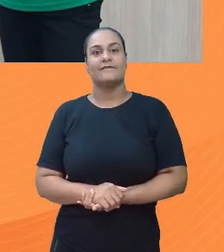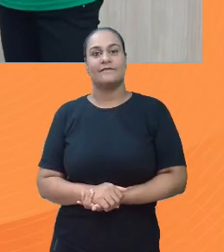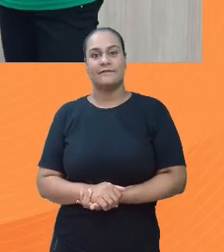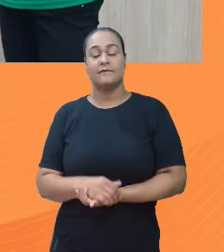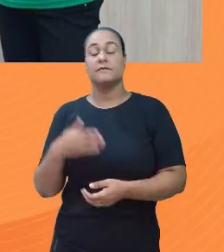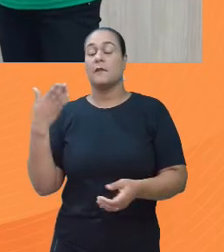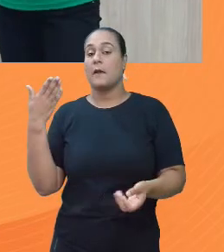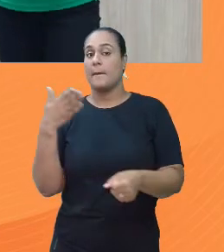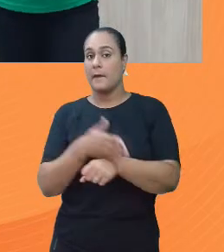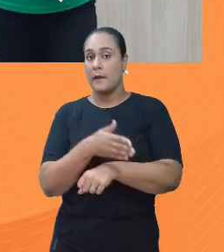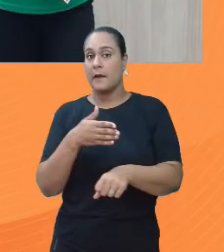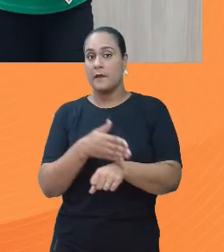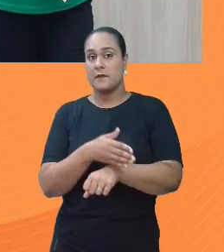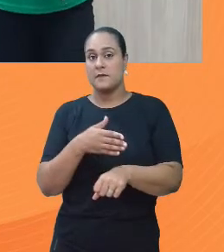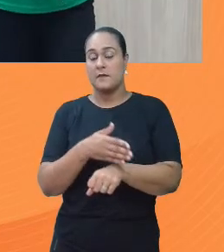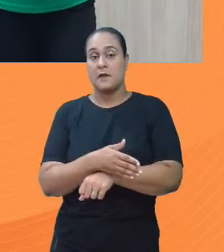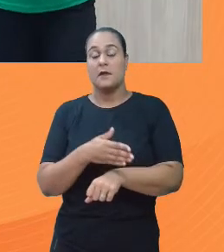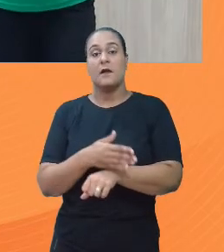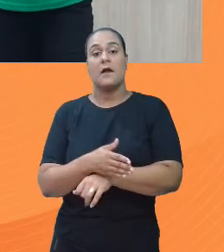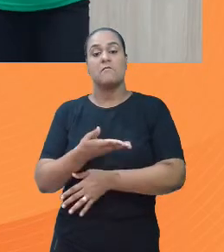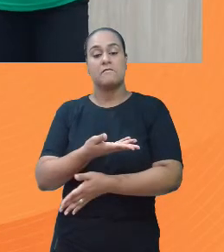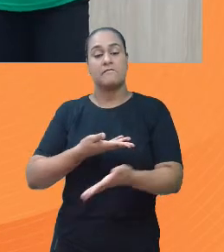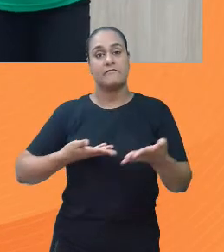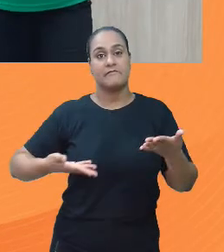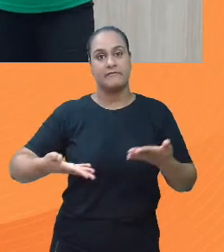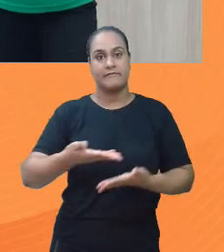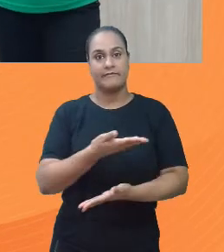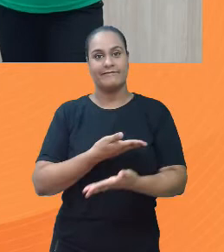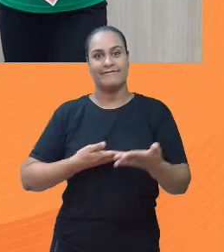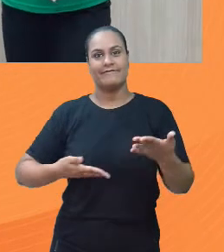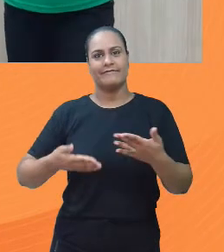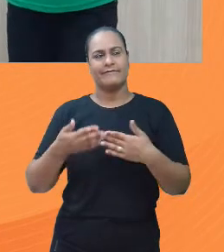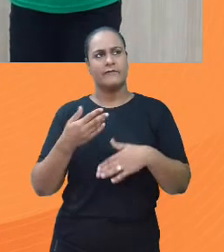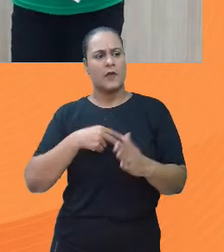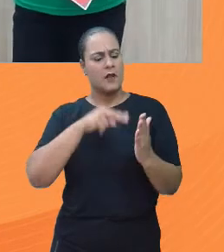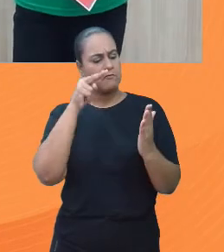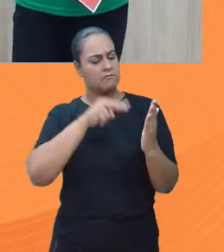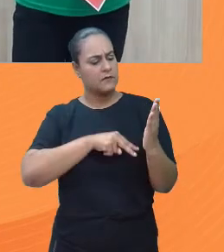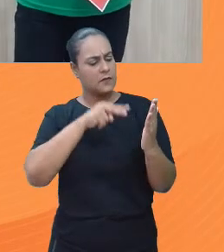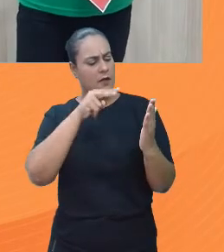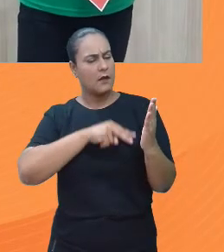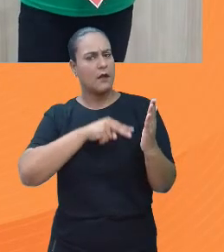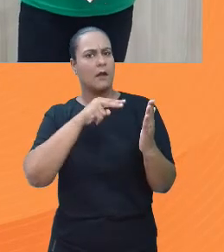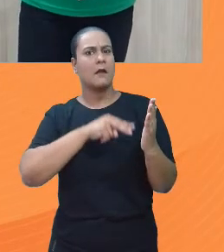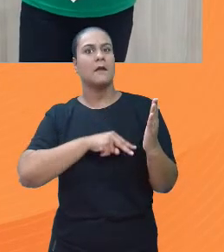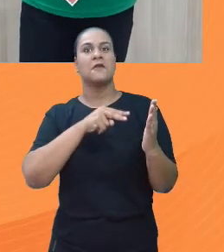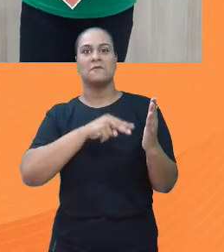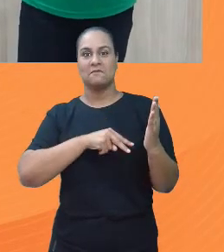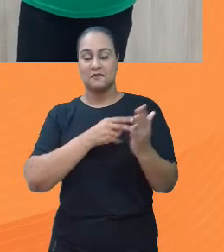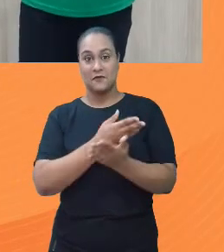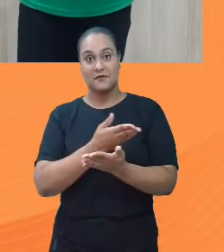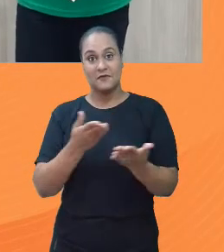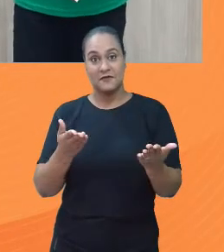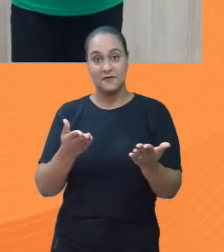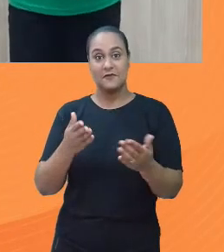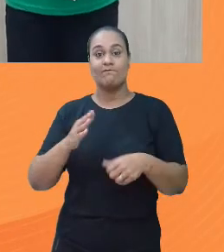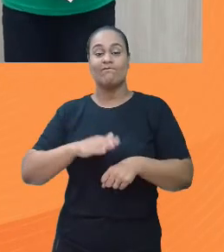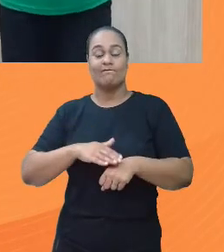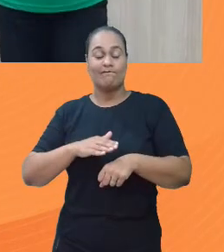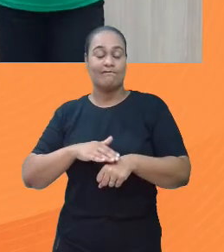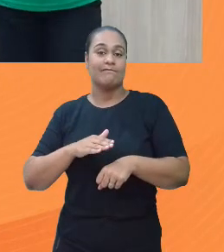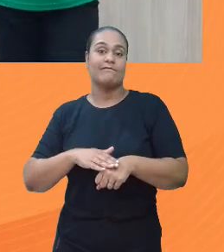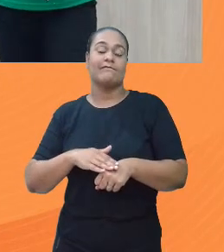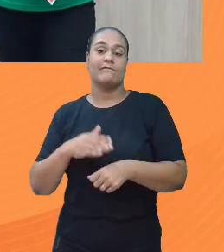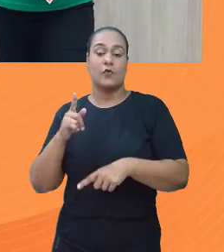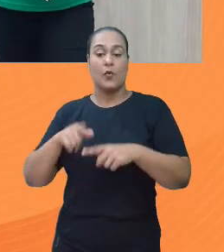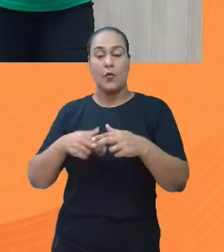participar, né, dessa interação a partir de leituras que vocês estão fazendo aí, pessoal, com o material, aí